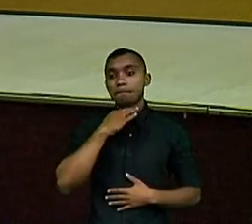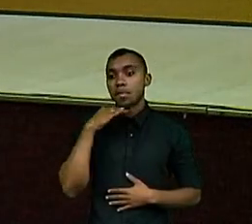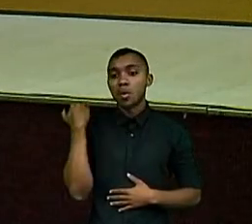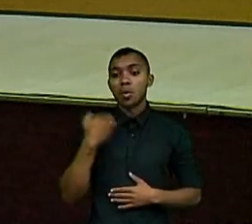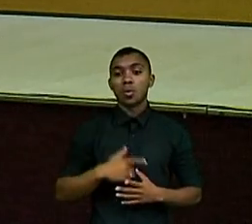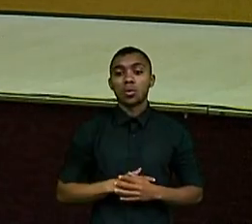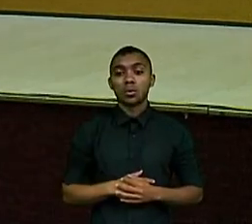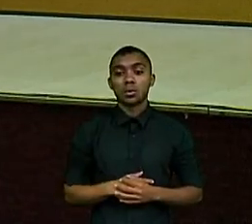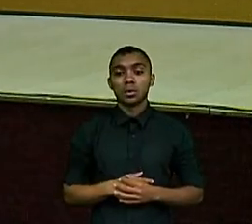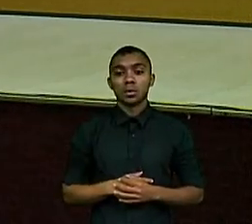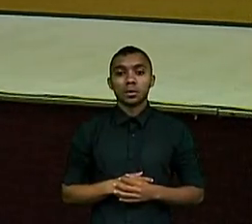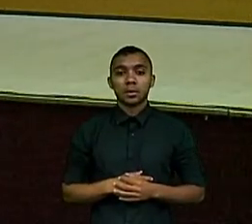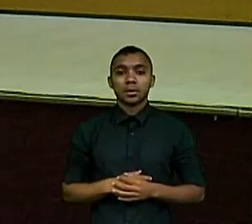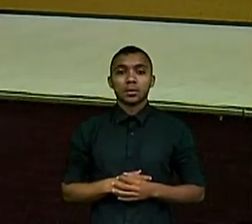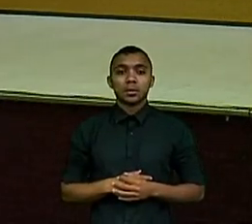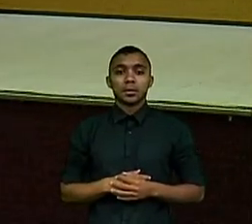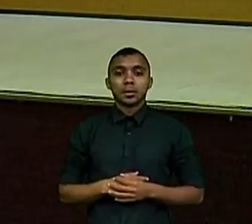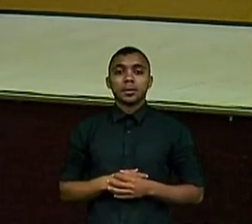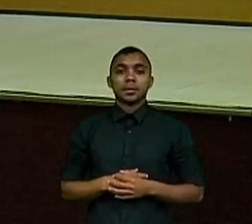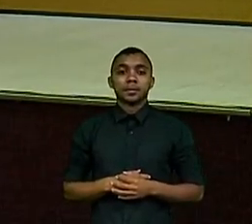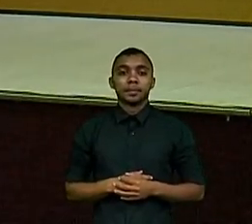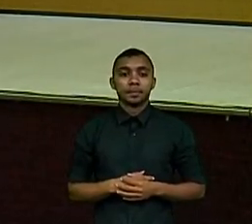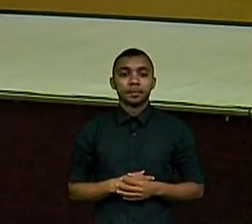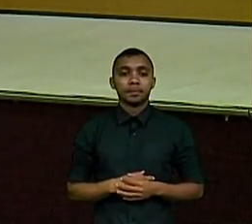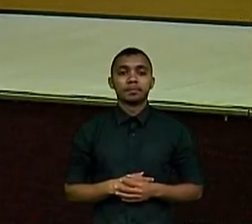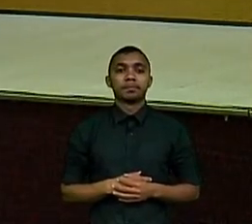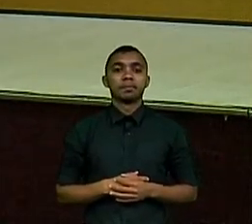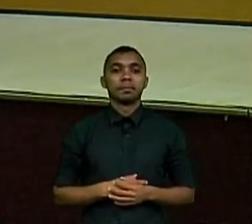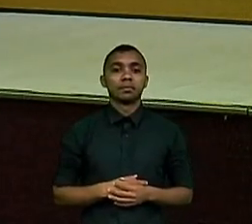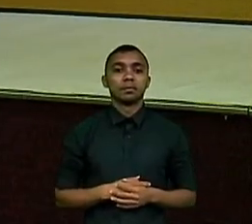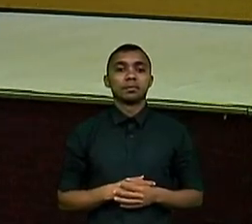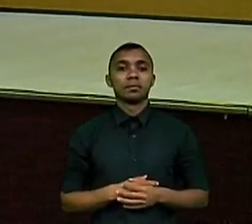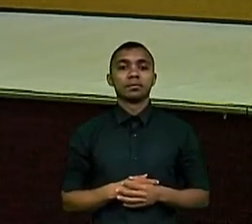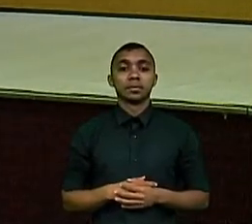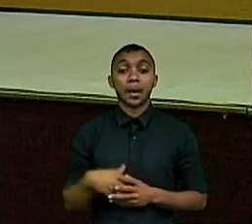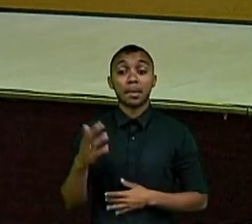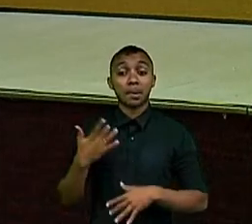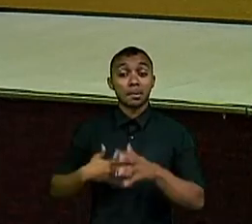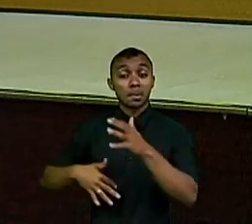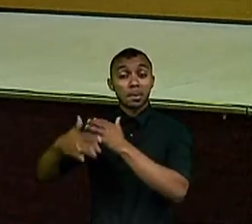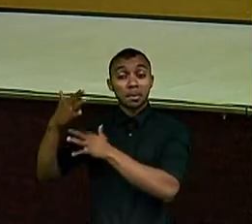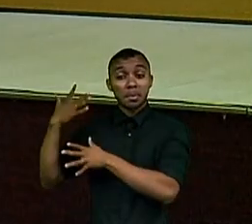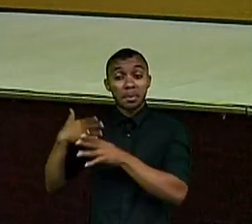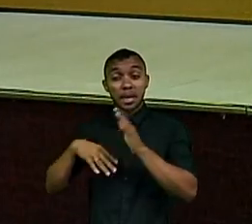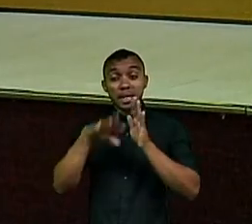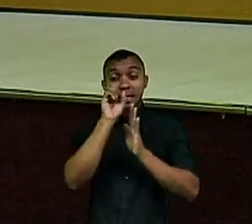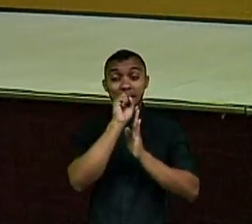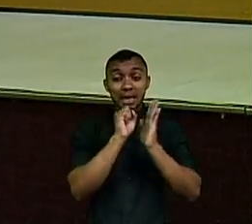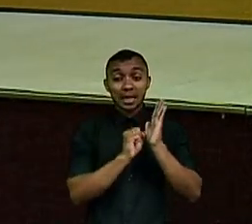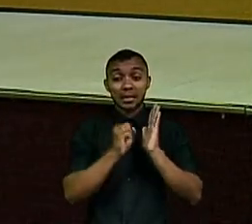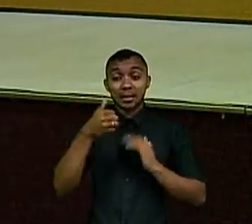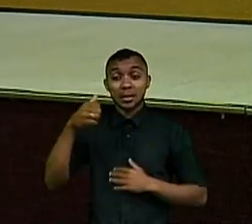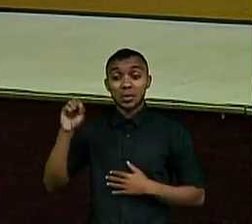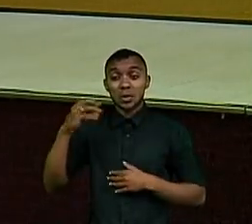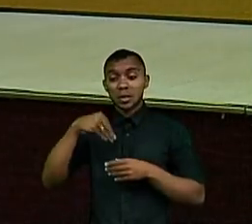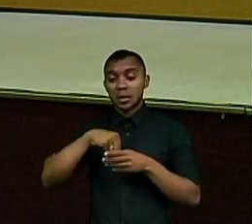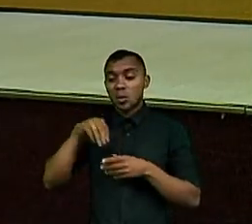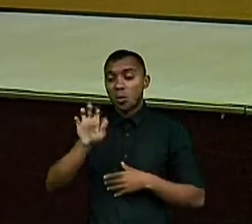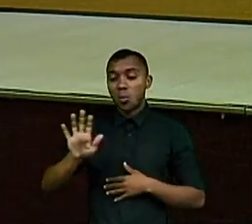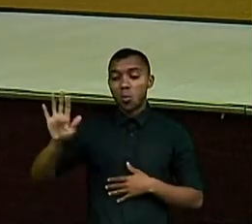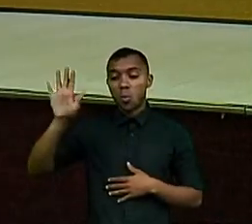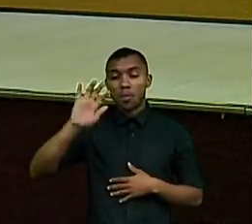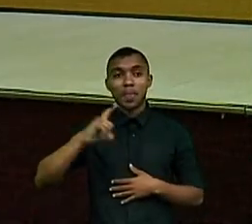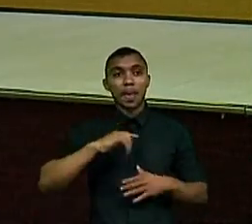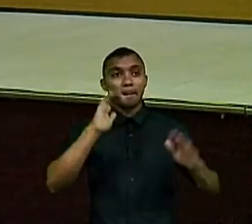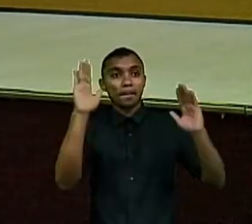lembre-se turma vivia íamos é com 18 no regime na Europa quando eu estou falando estou falando muito da